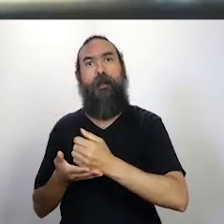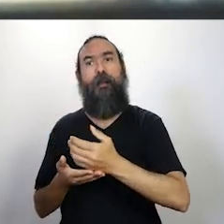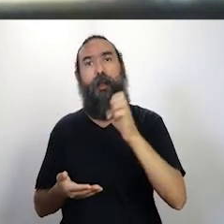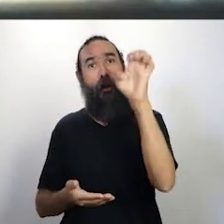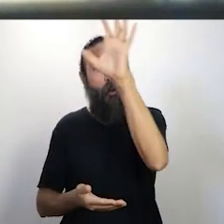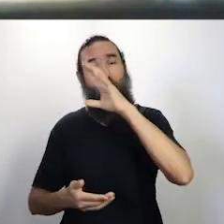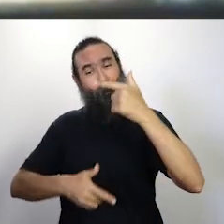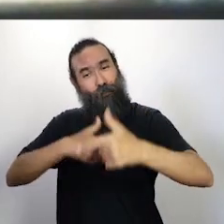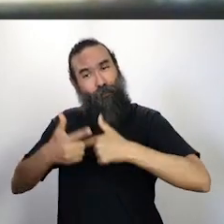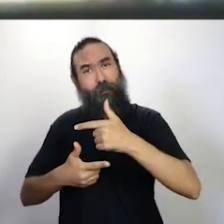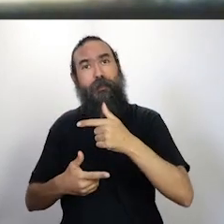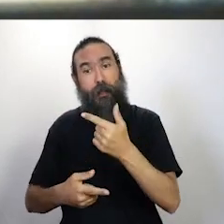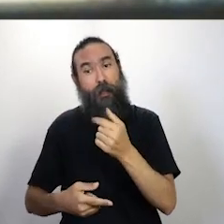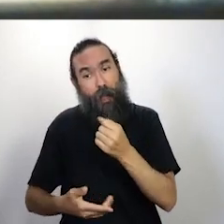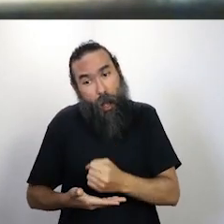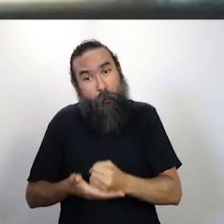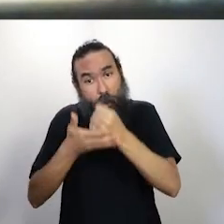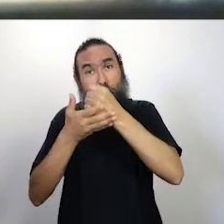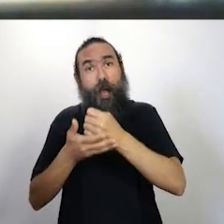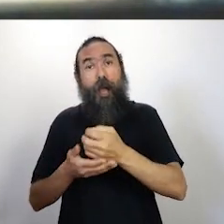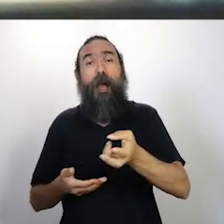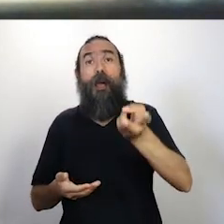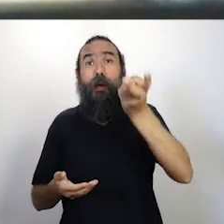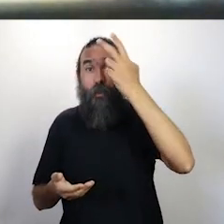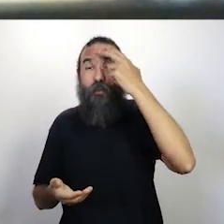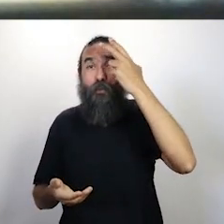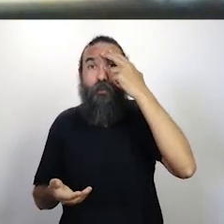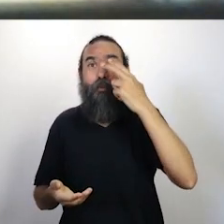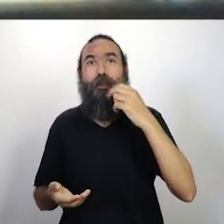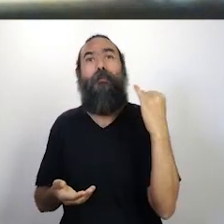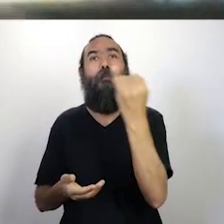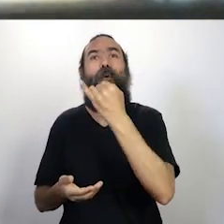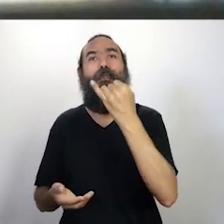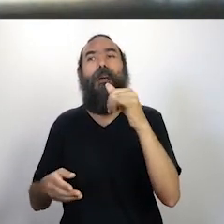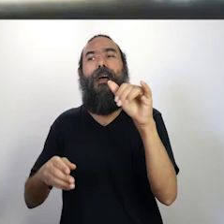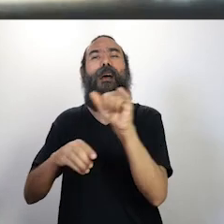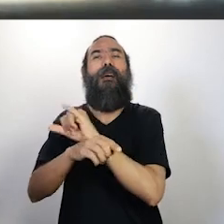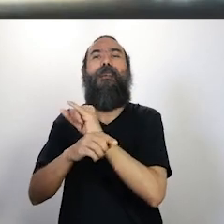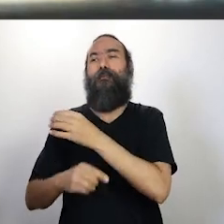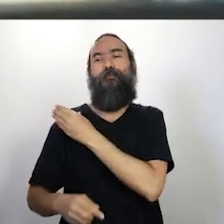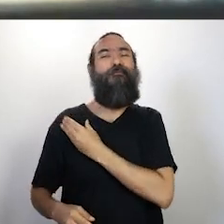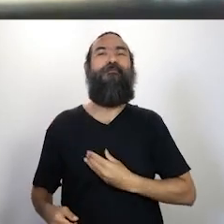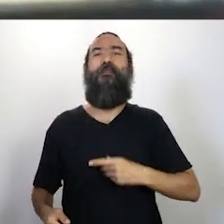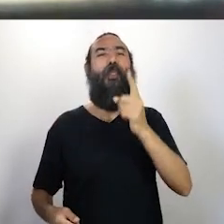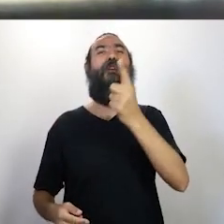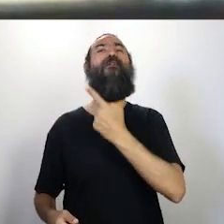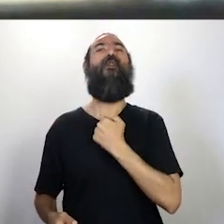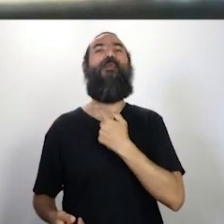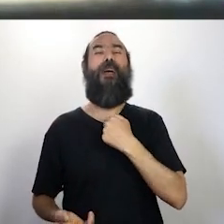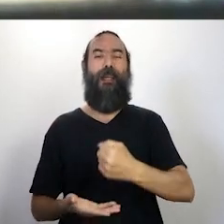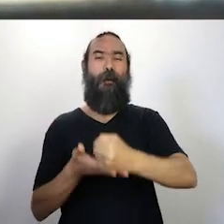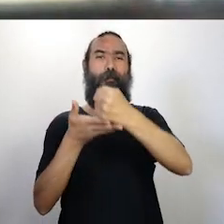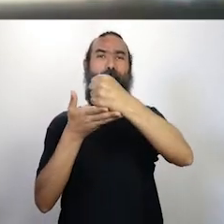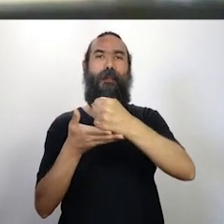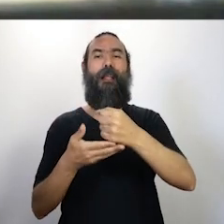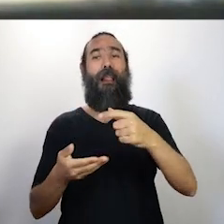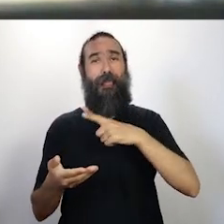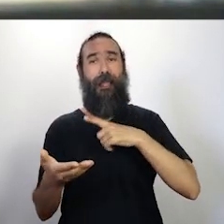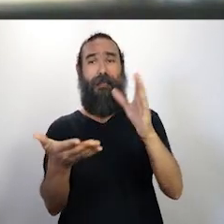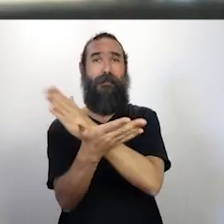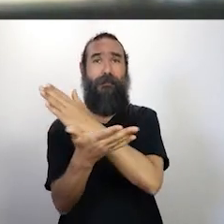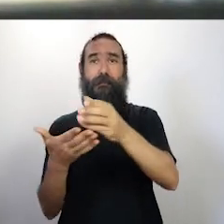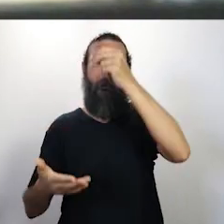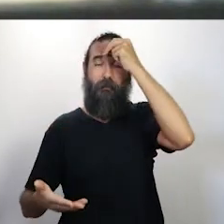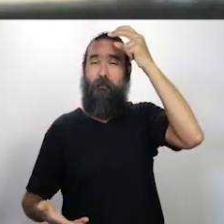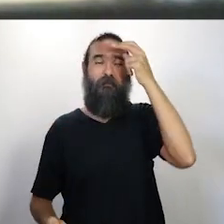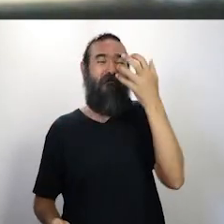estrutura nenhuma nem de aderir e nem vontade política porque tem duas realidades nesse sentido tem aqueles que não querem e tem aqueles que